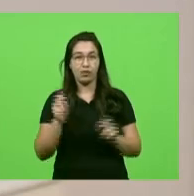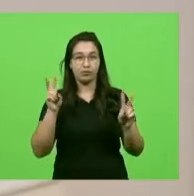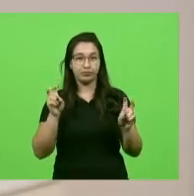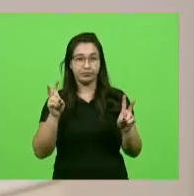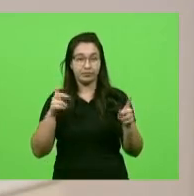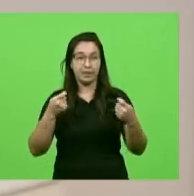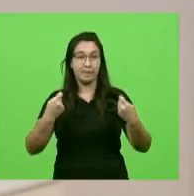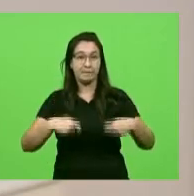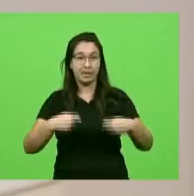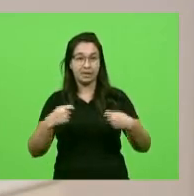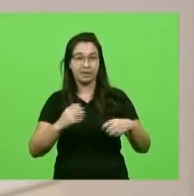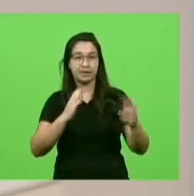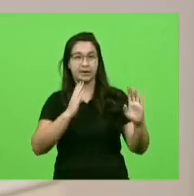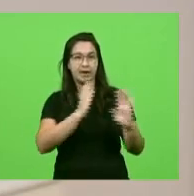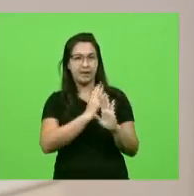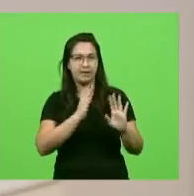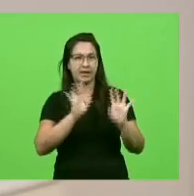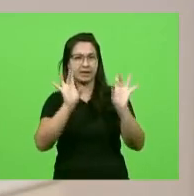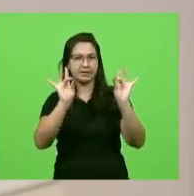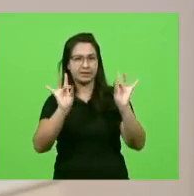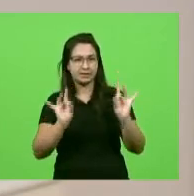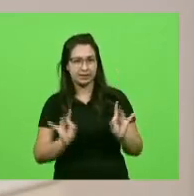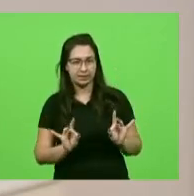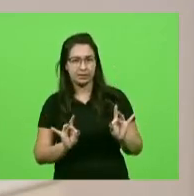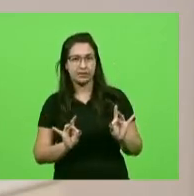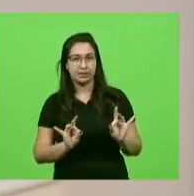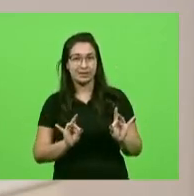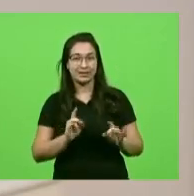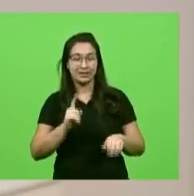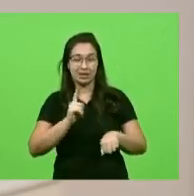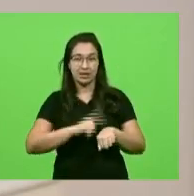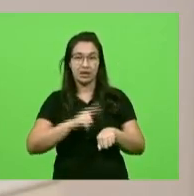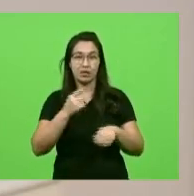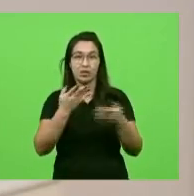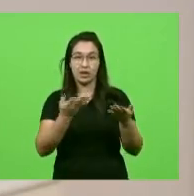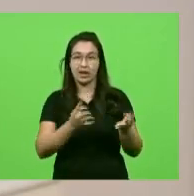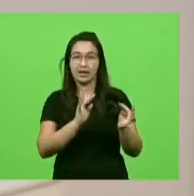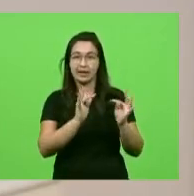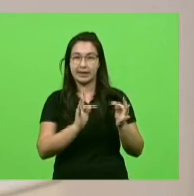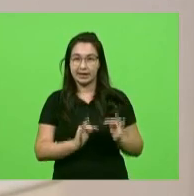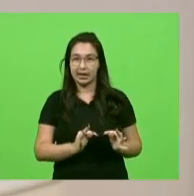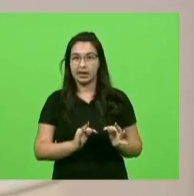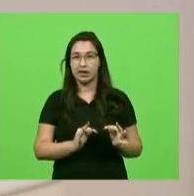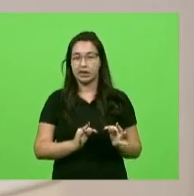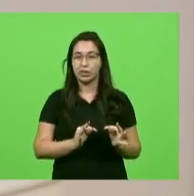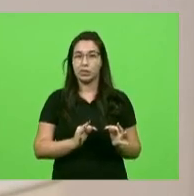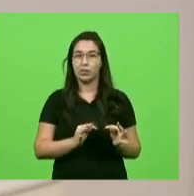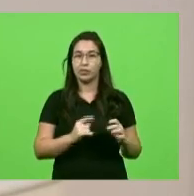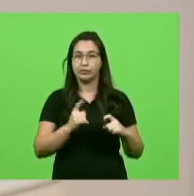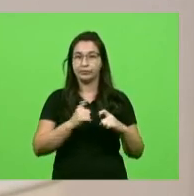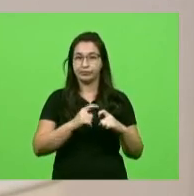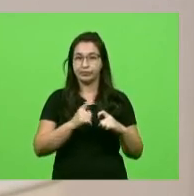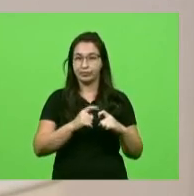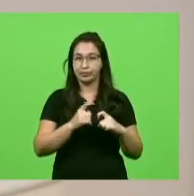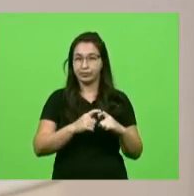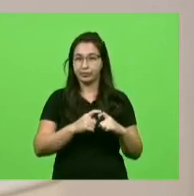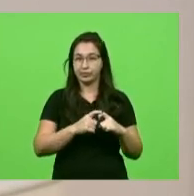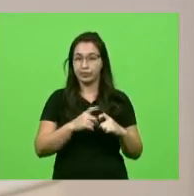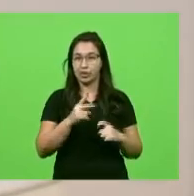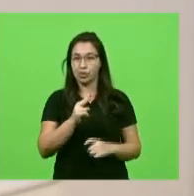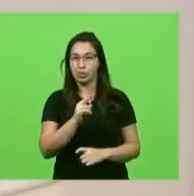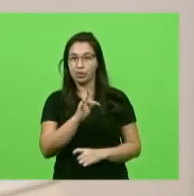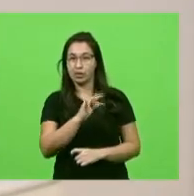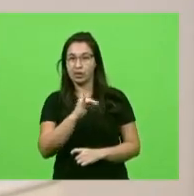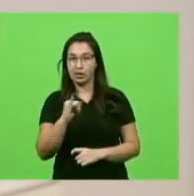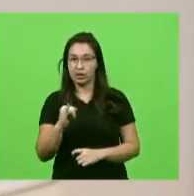necessidade de avaliação criteriosa e imediata da área técnica de engenharia clínica intensivista nesta pasta, Secretaria do Estado